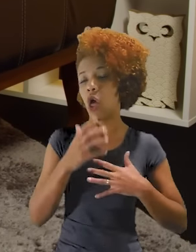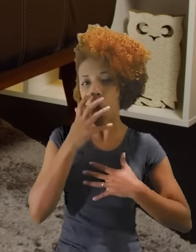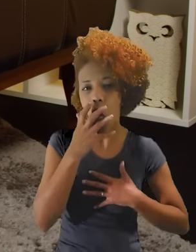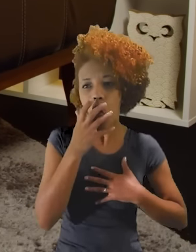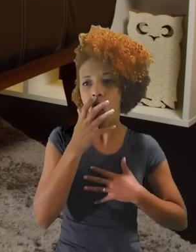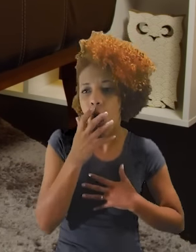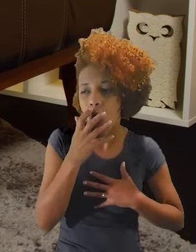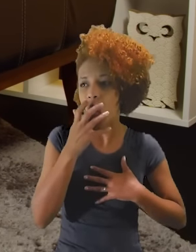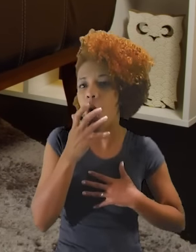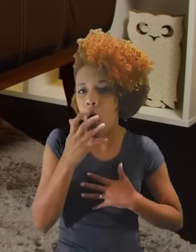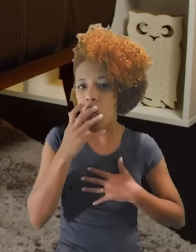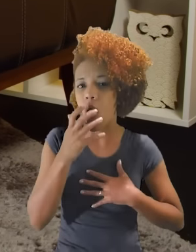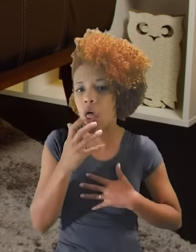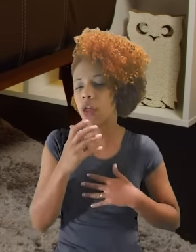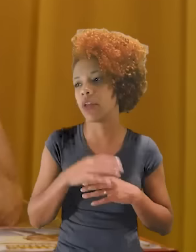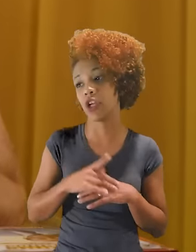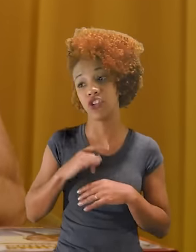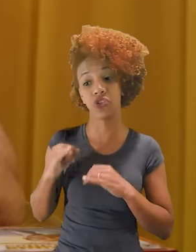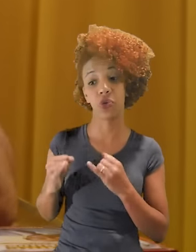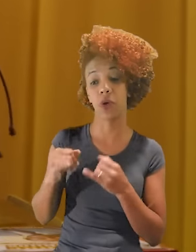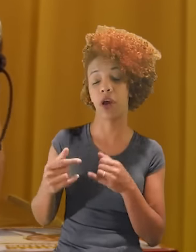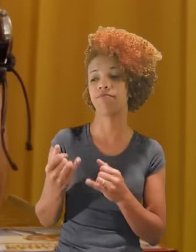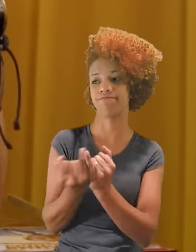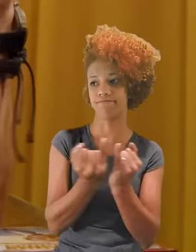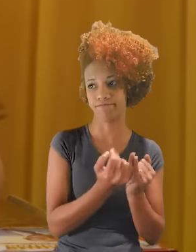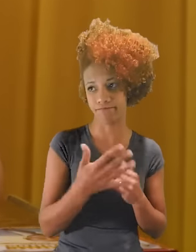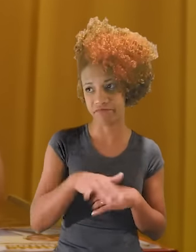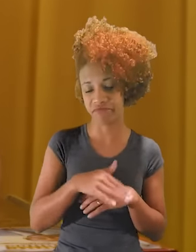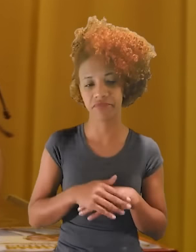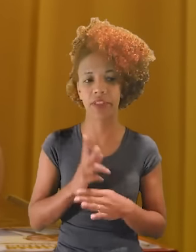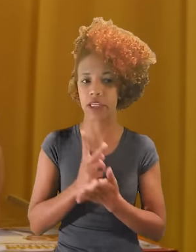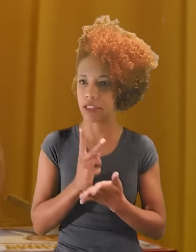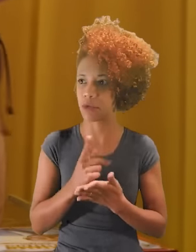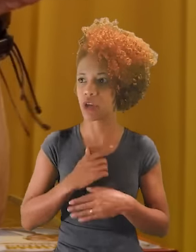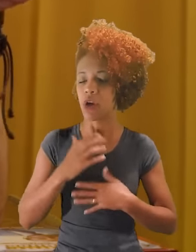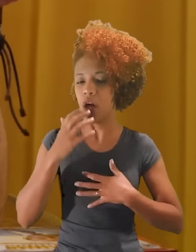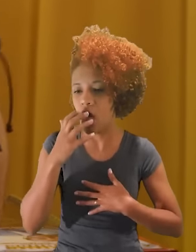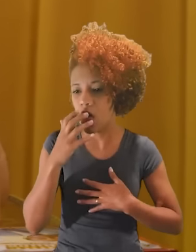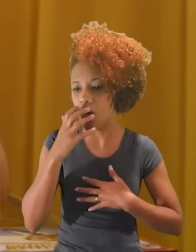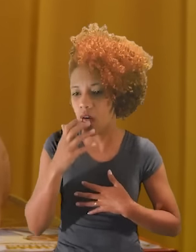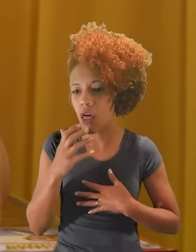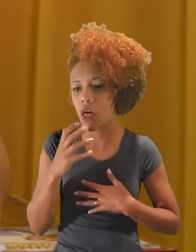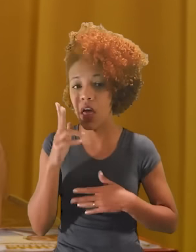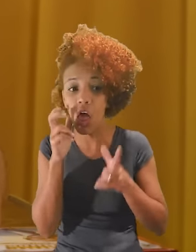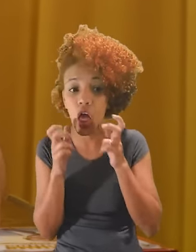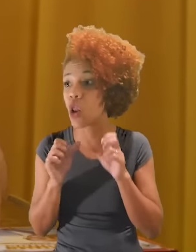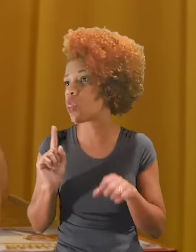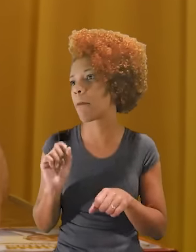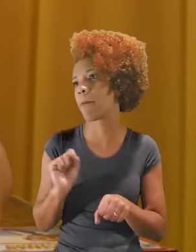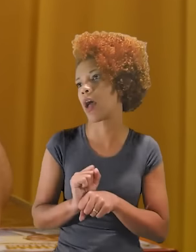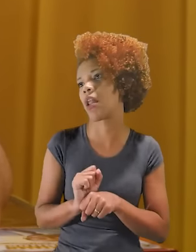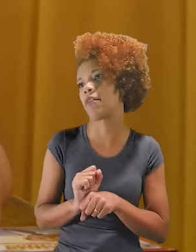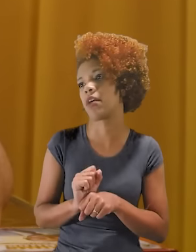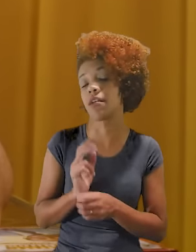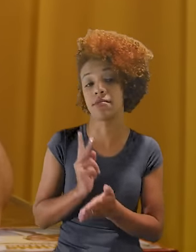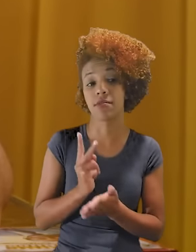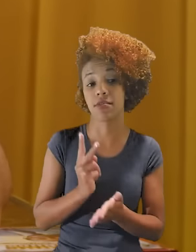muito. E aí tinha um gancho entre a galera... Que sempre que ele ouvia um tosse, porque ele não parava de tossir. Então os caras sabiam, era